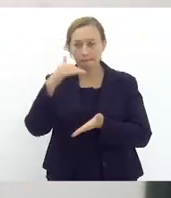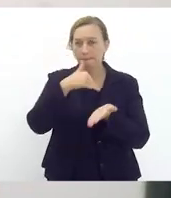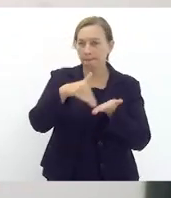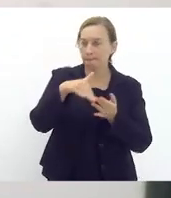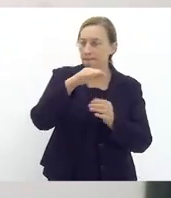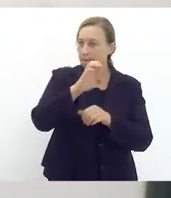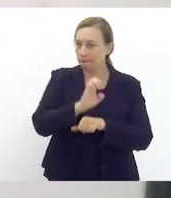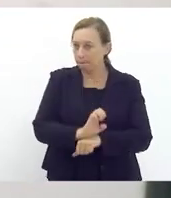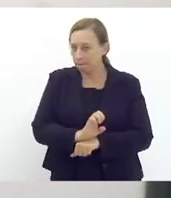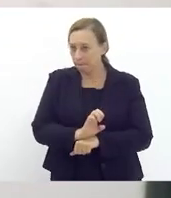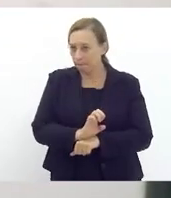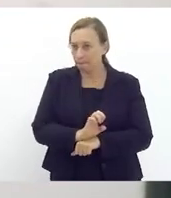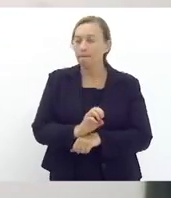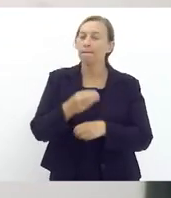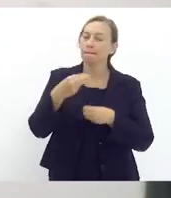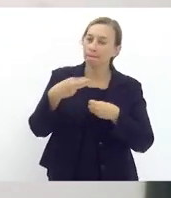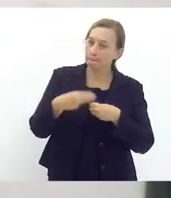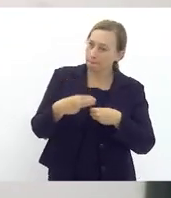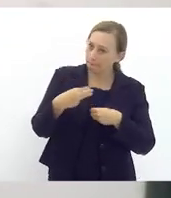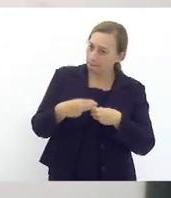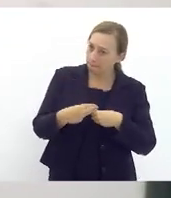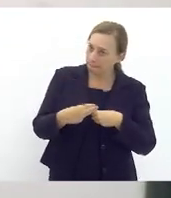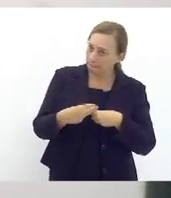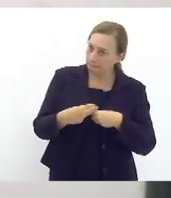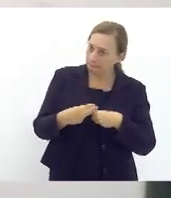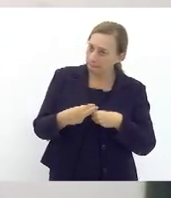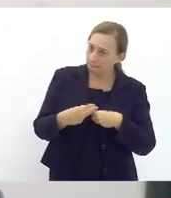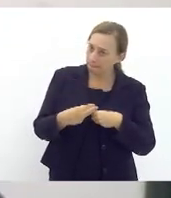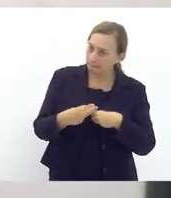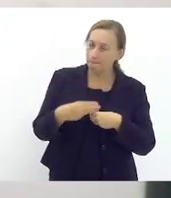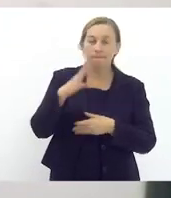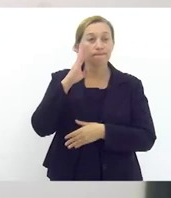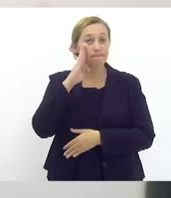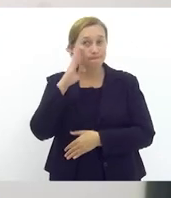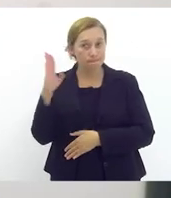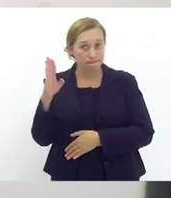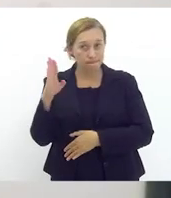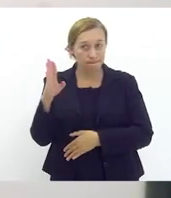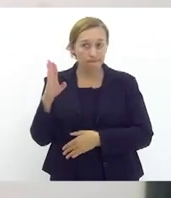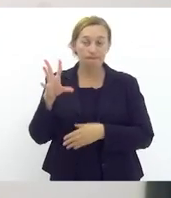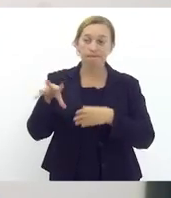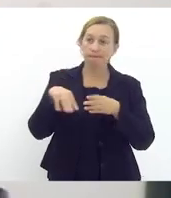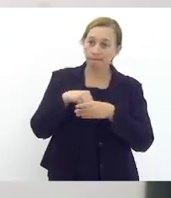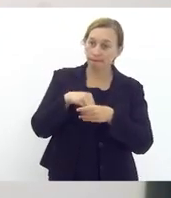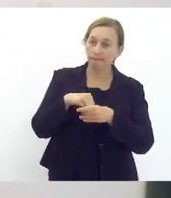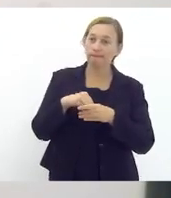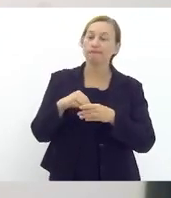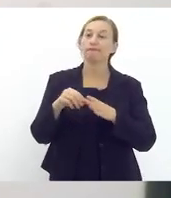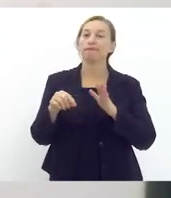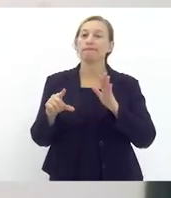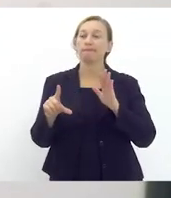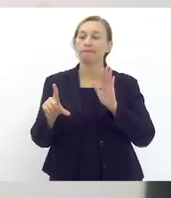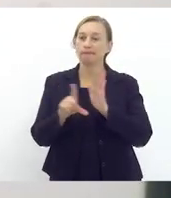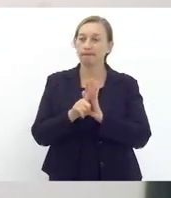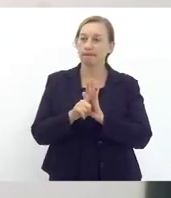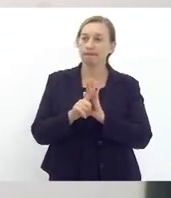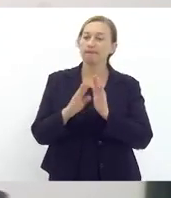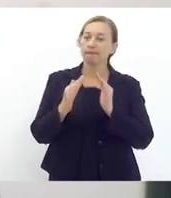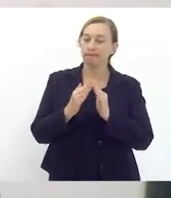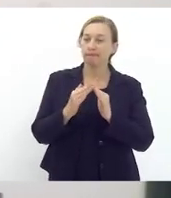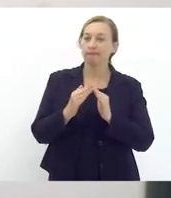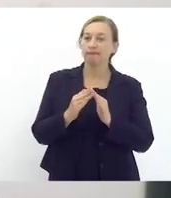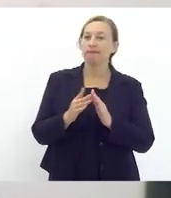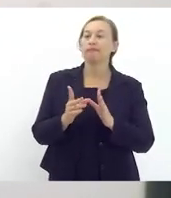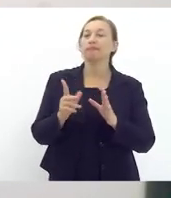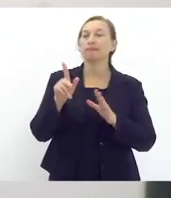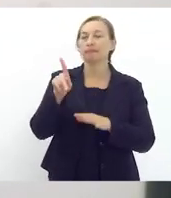estaduais municipais e principalmente dentro das casas Legislativa a Paulo Gustavo